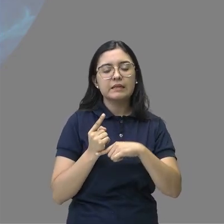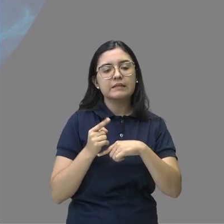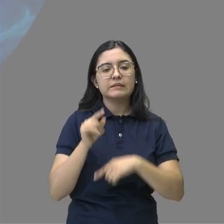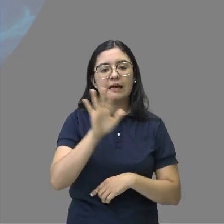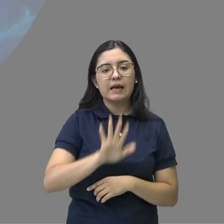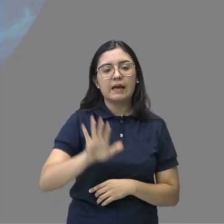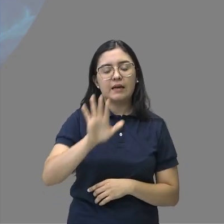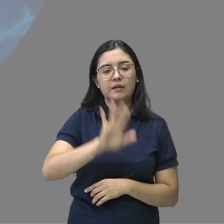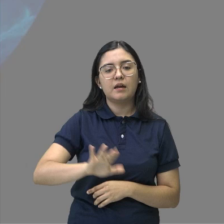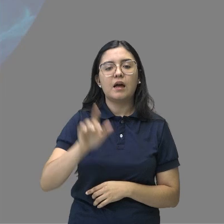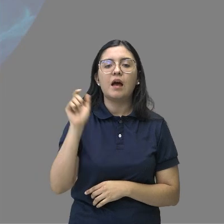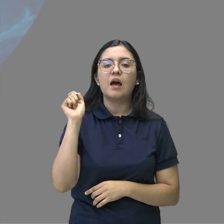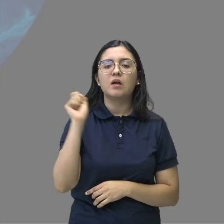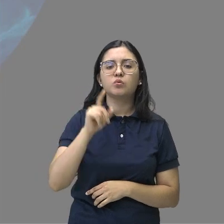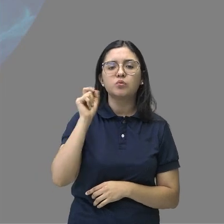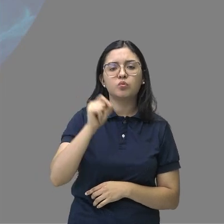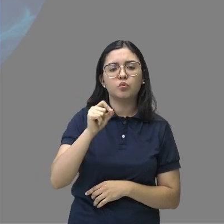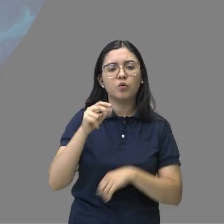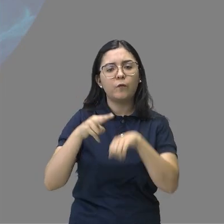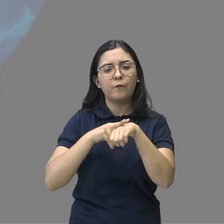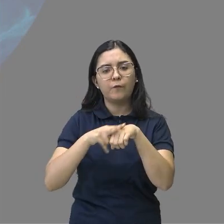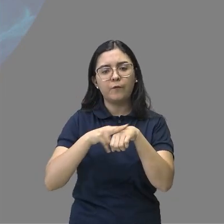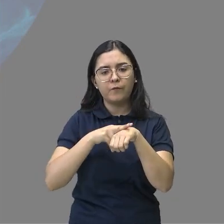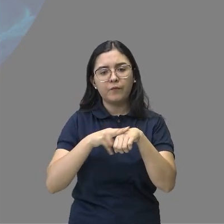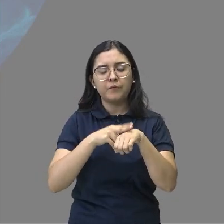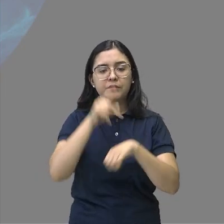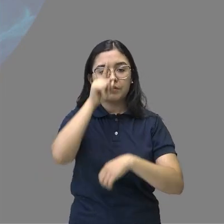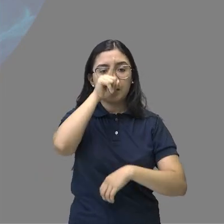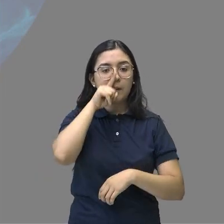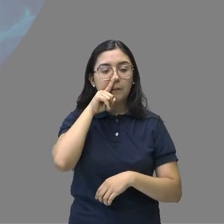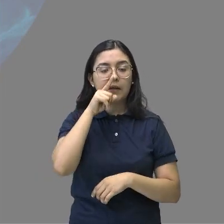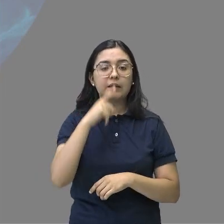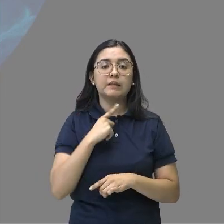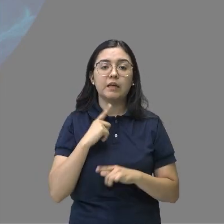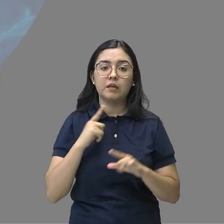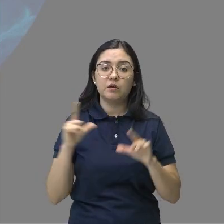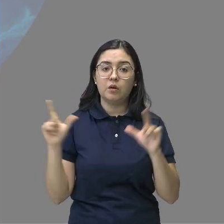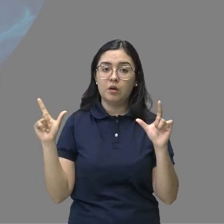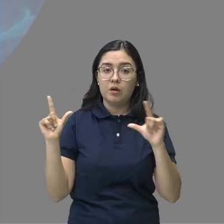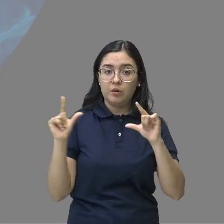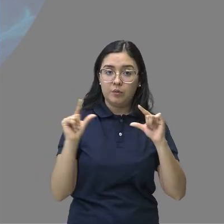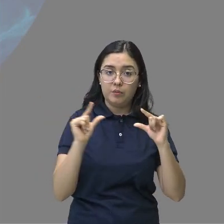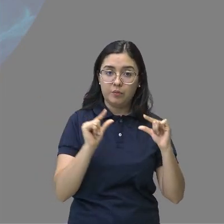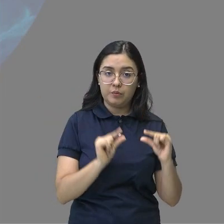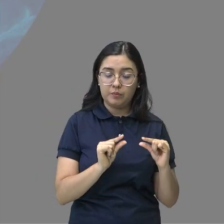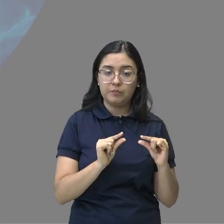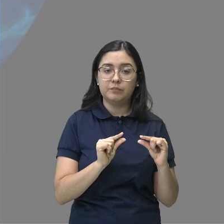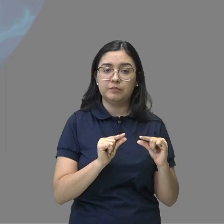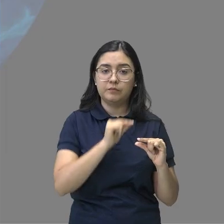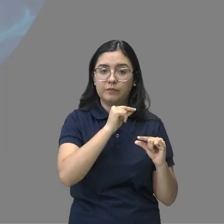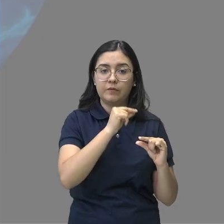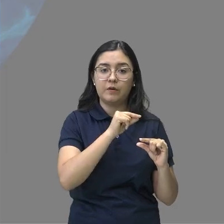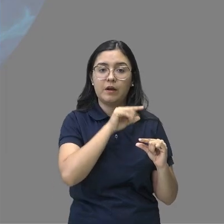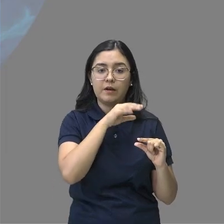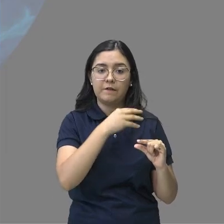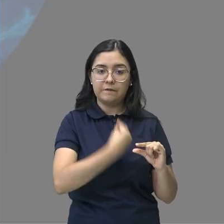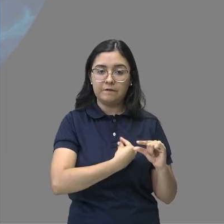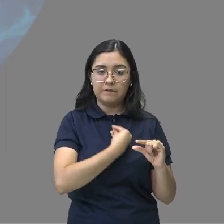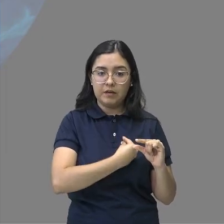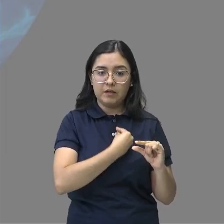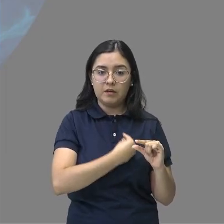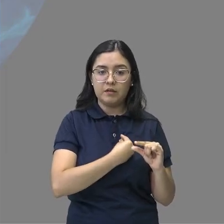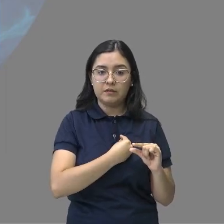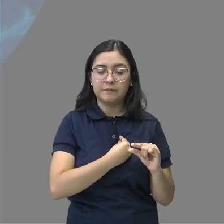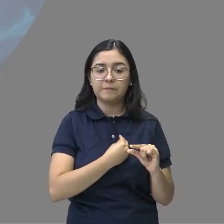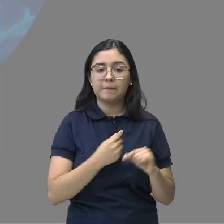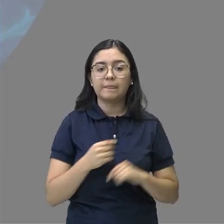coloração azul, esverdeada, amarelada, tem menos diversidade do que essa que aparece aí em vermelho, que